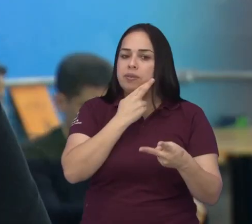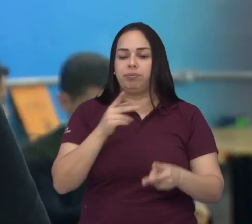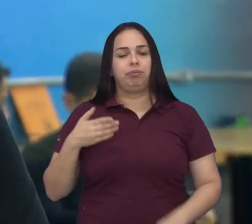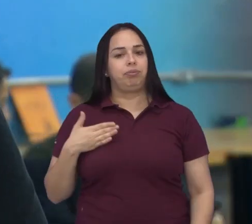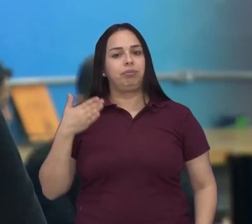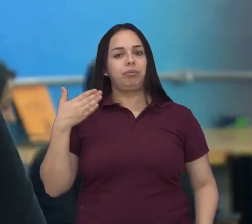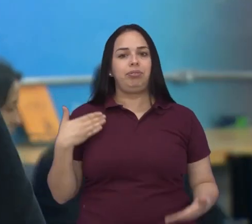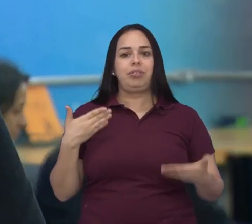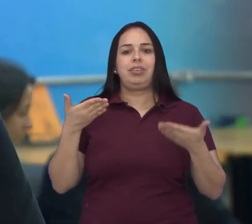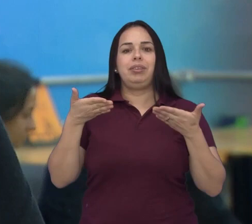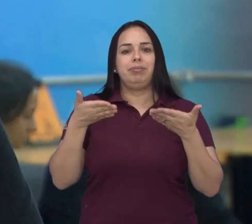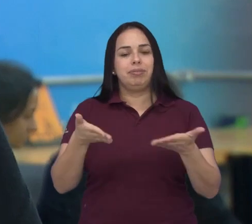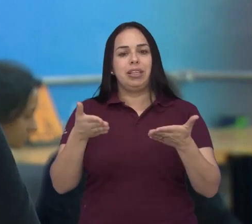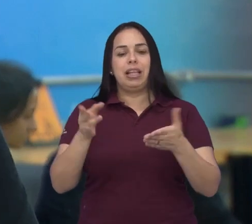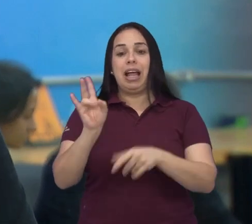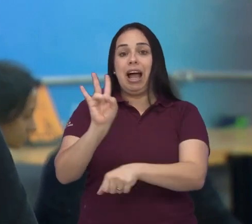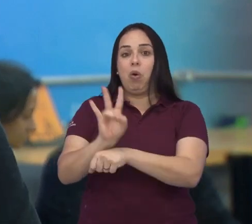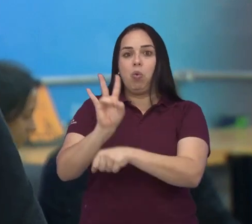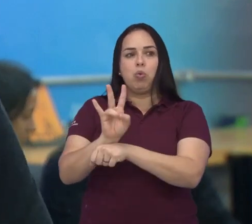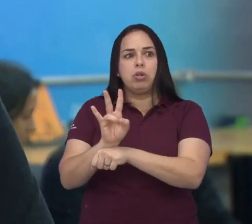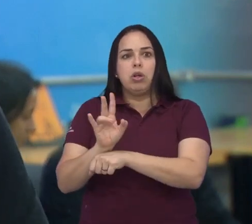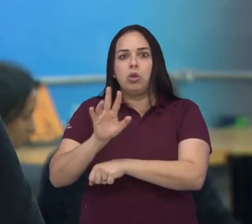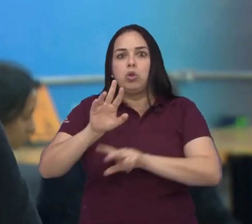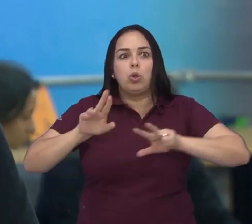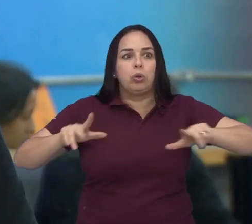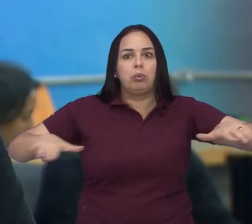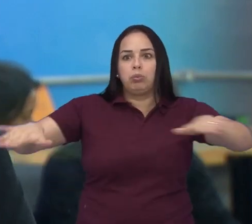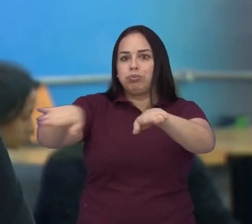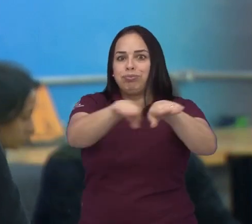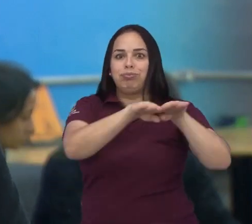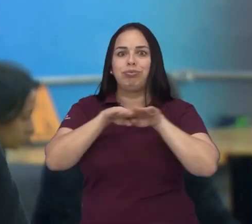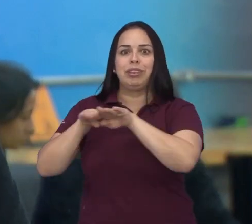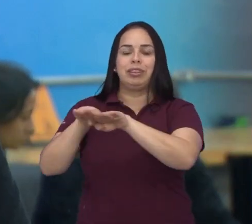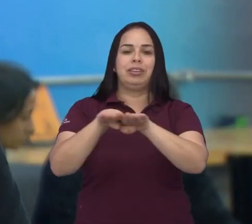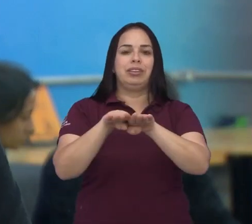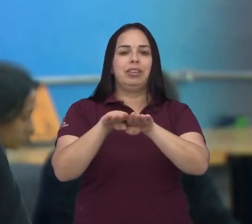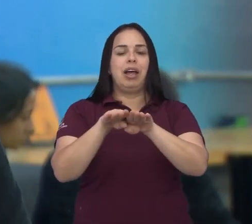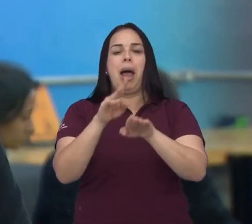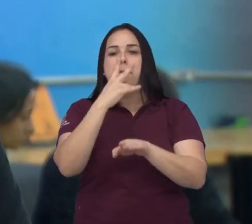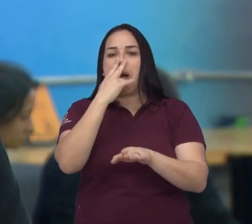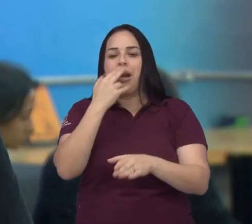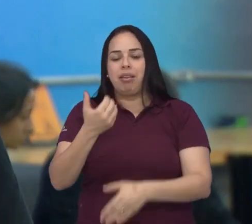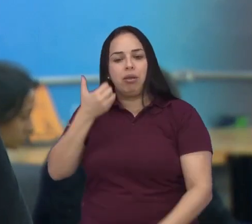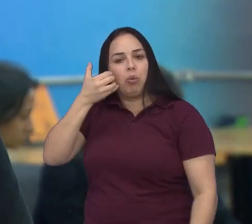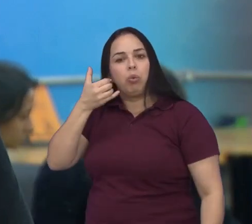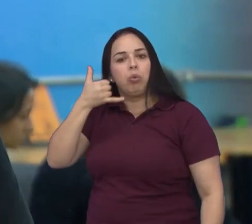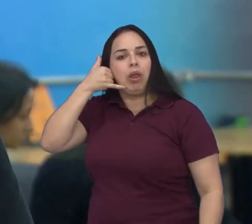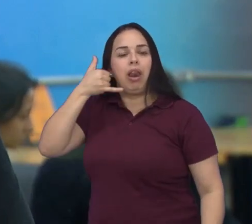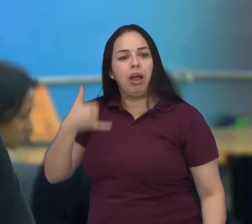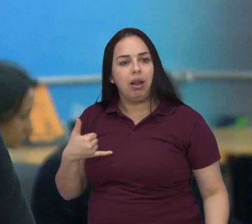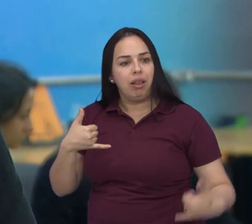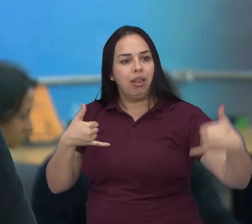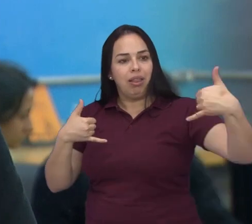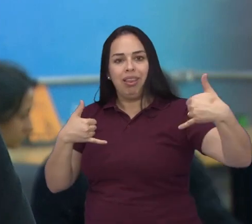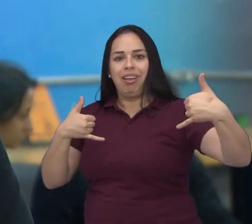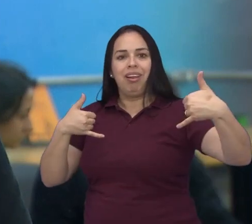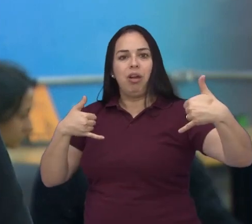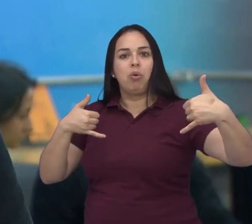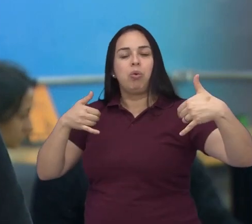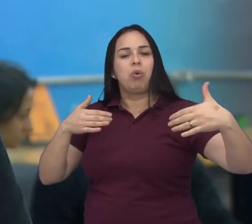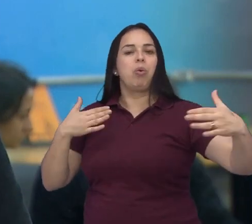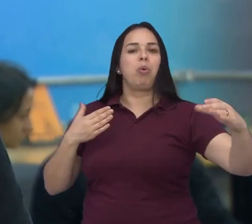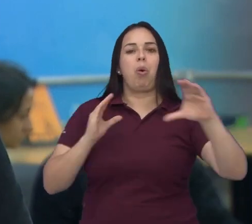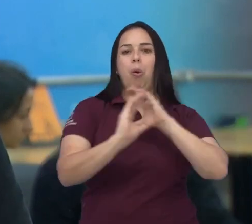A questão é que quando você está na mesma rede de outras pessoas, os dispositivos se comunicam. Então você pode ter